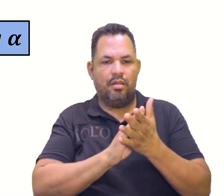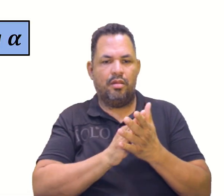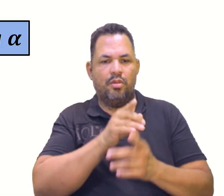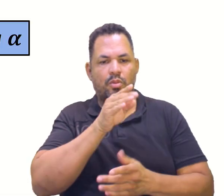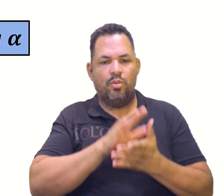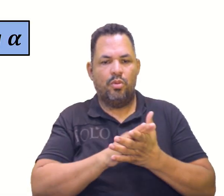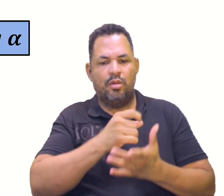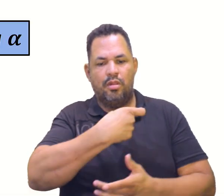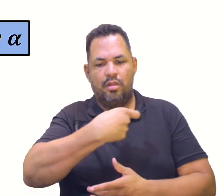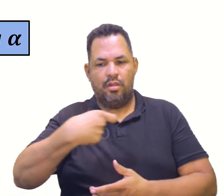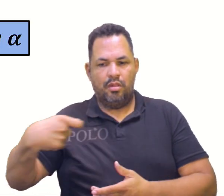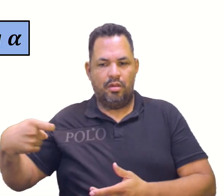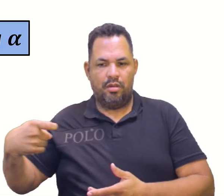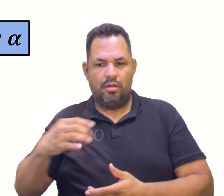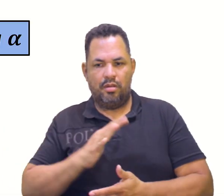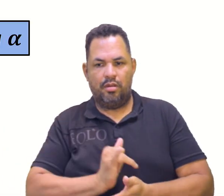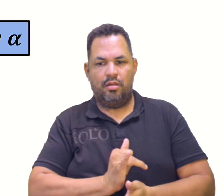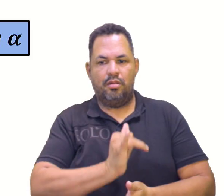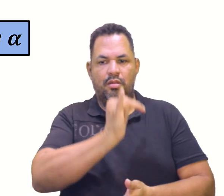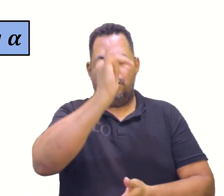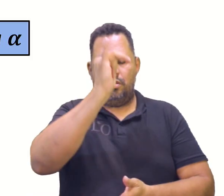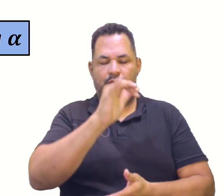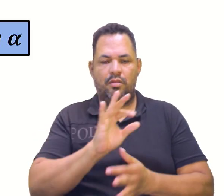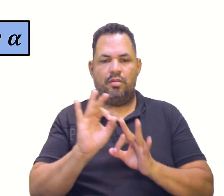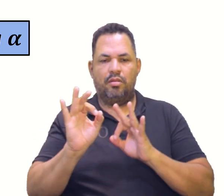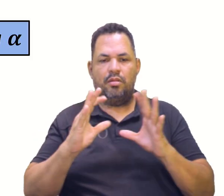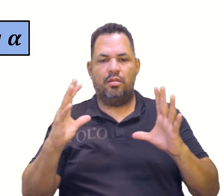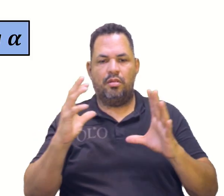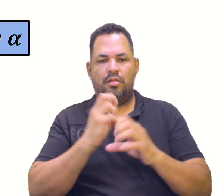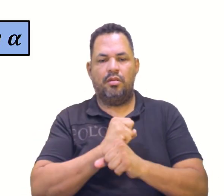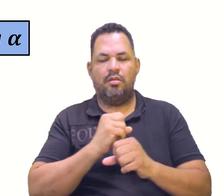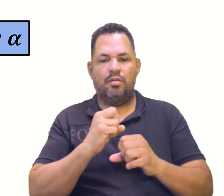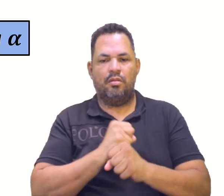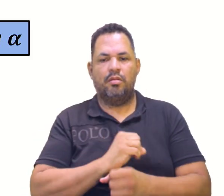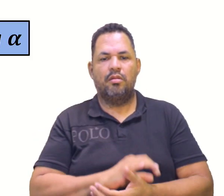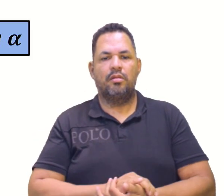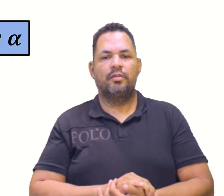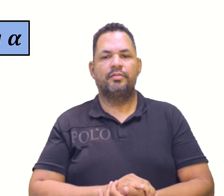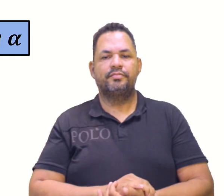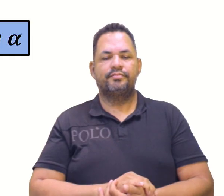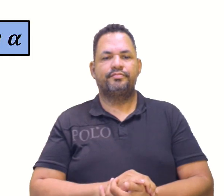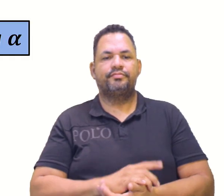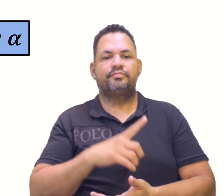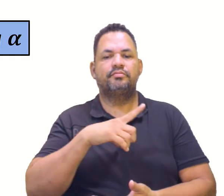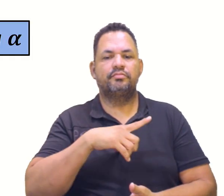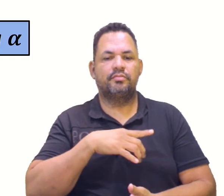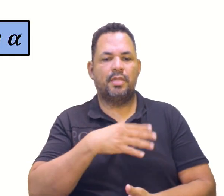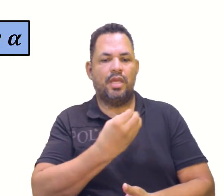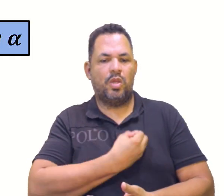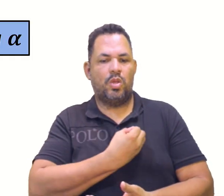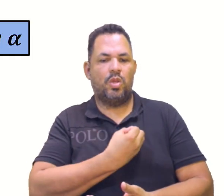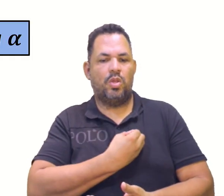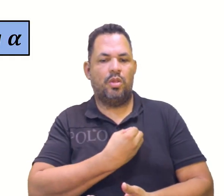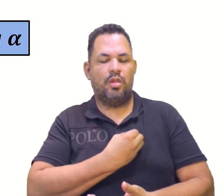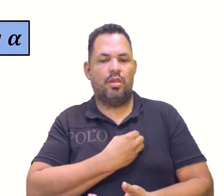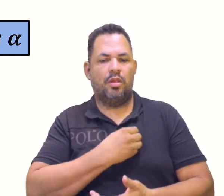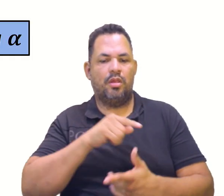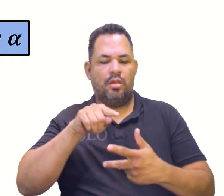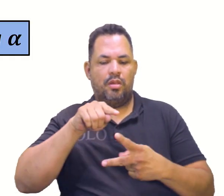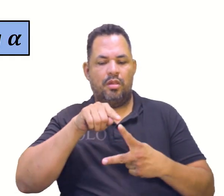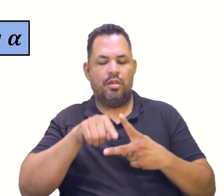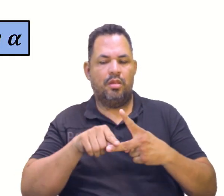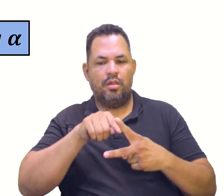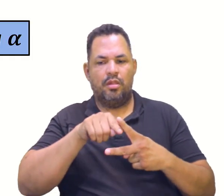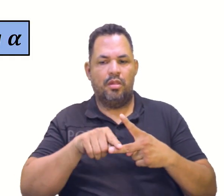eixo Y e a diferença dos valores no eixo X. E aí a gente, com isso, tem o coeficiente angular, né? O